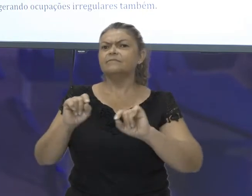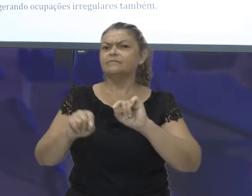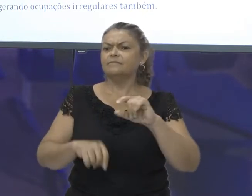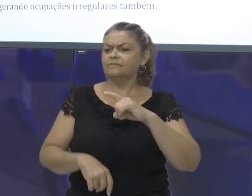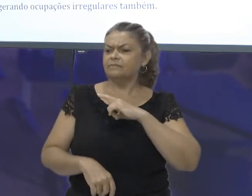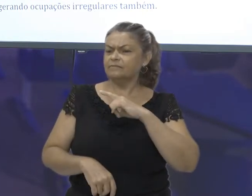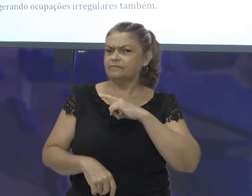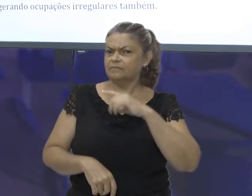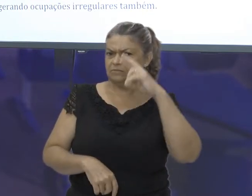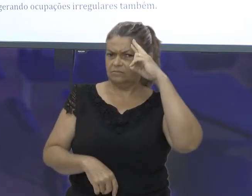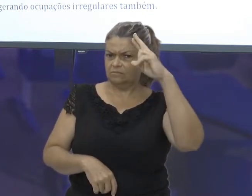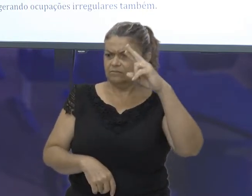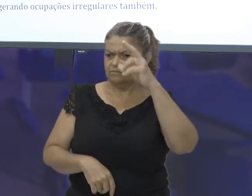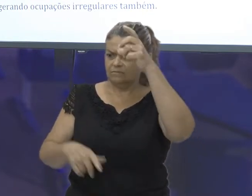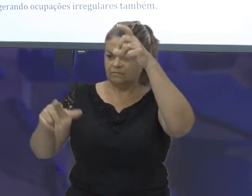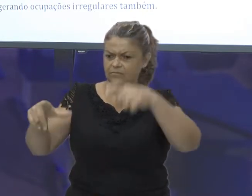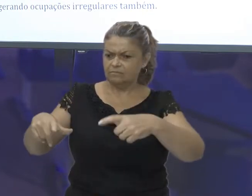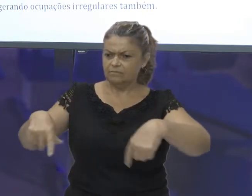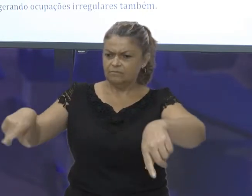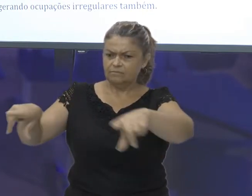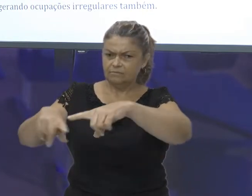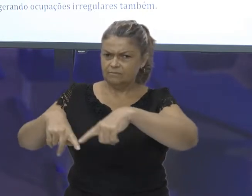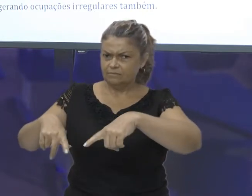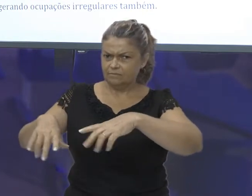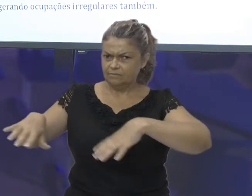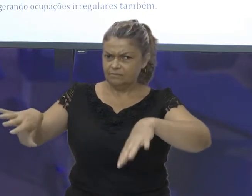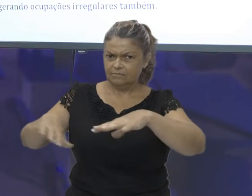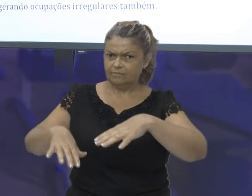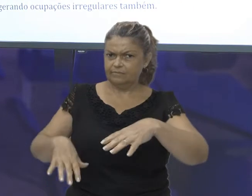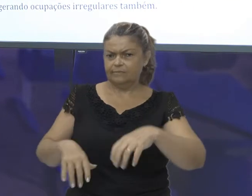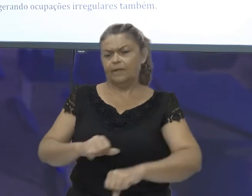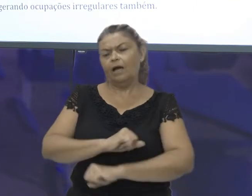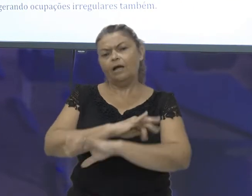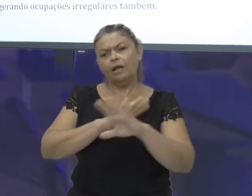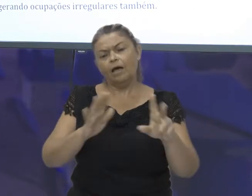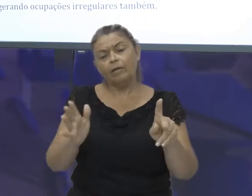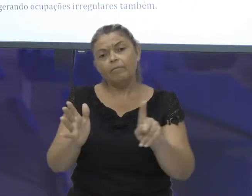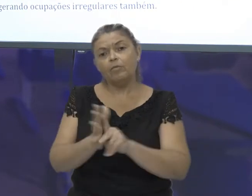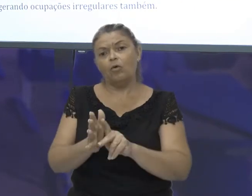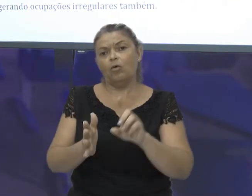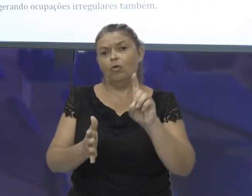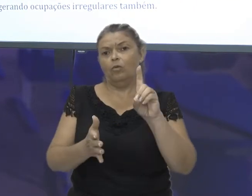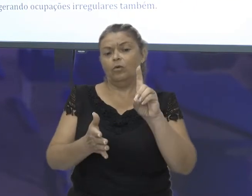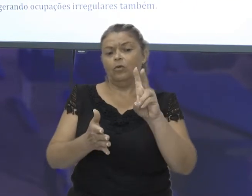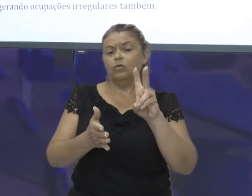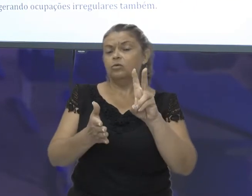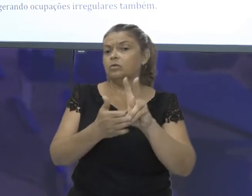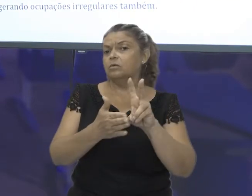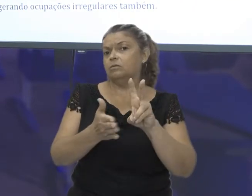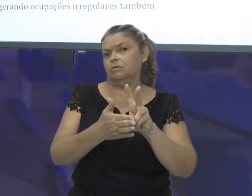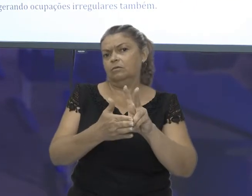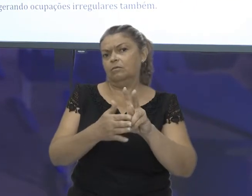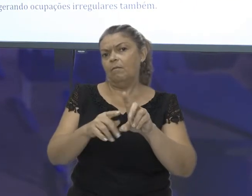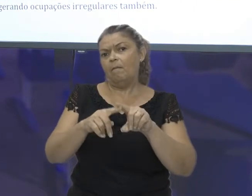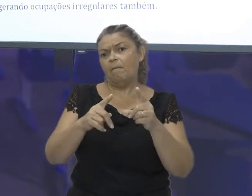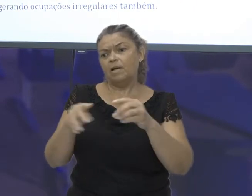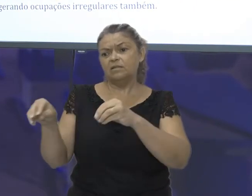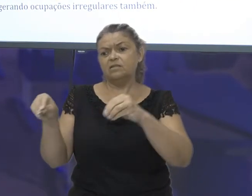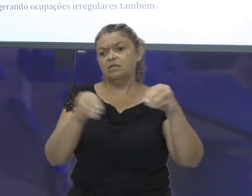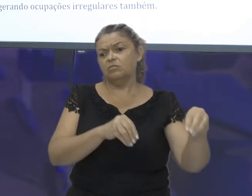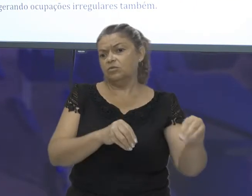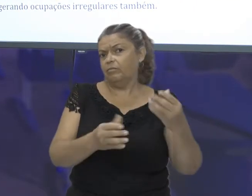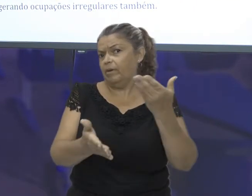o território. Claro, pertence aos indígenas. Mas, quando eles perdem esse território, não